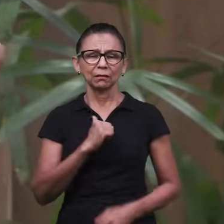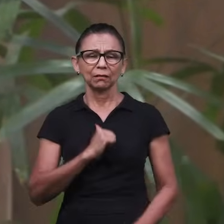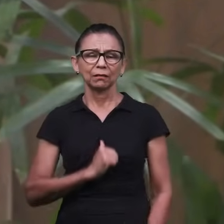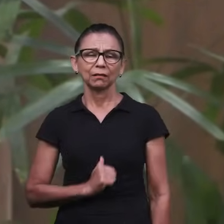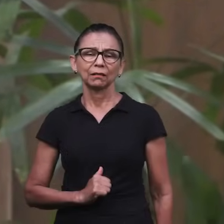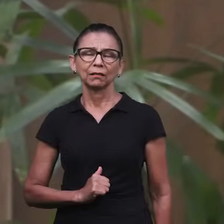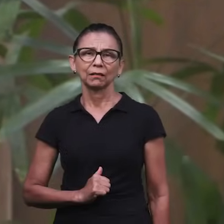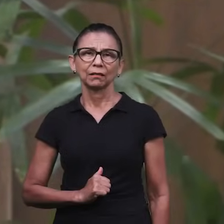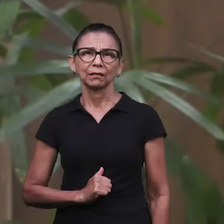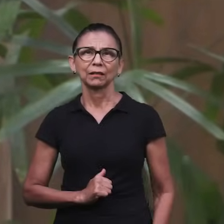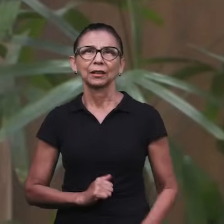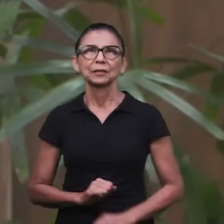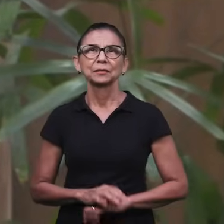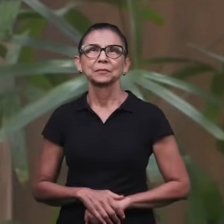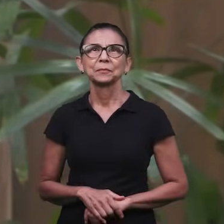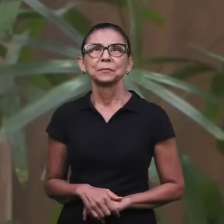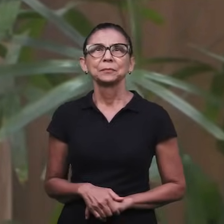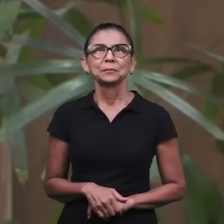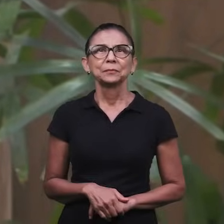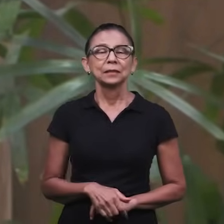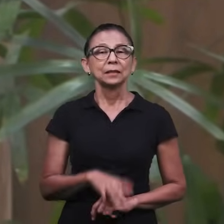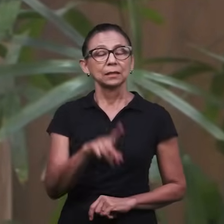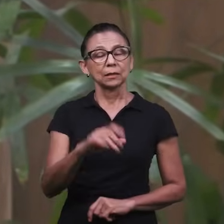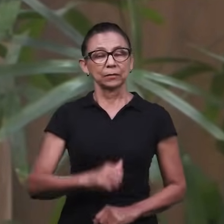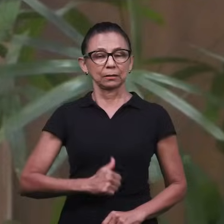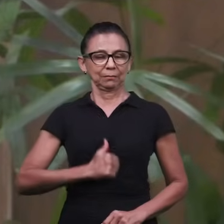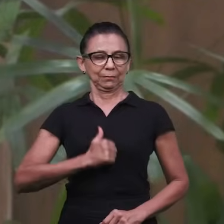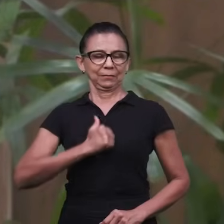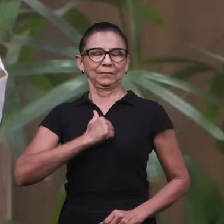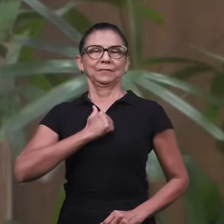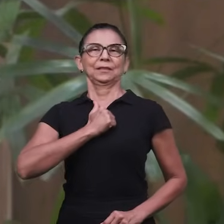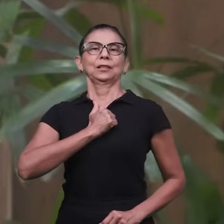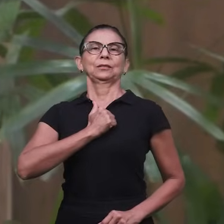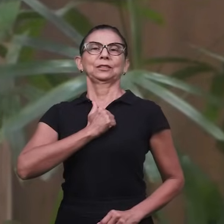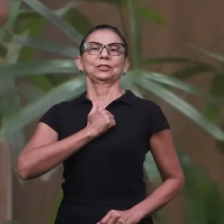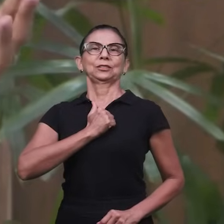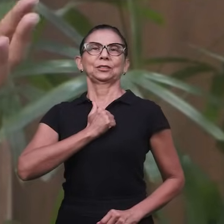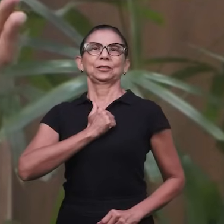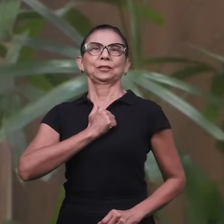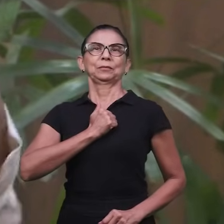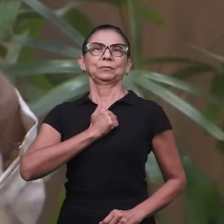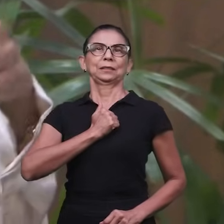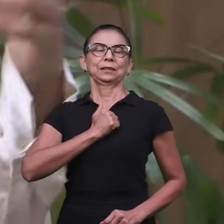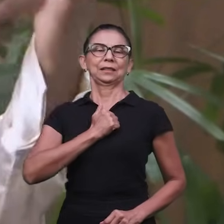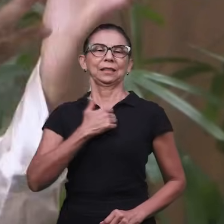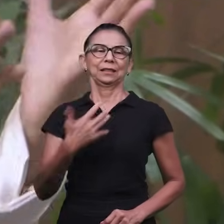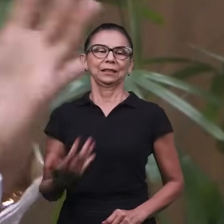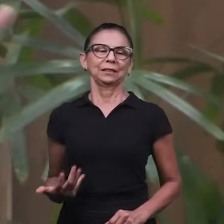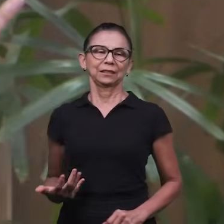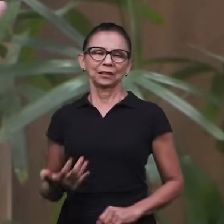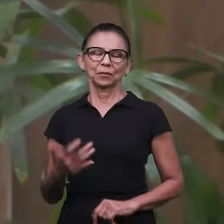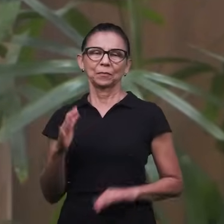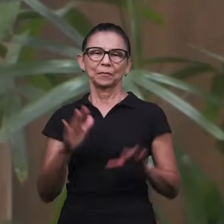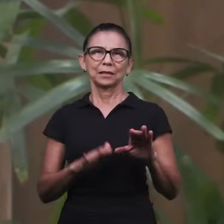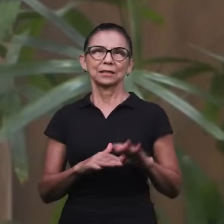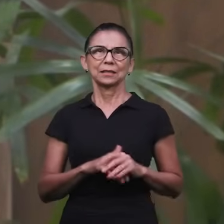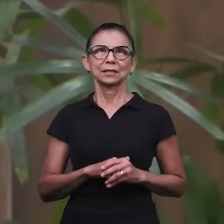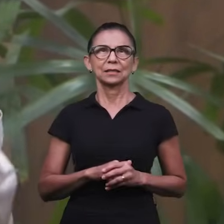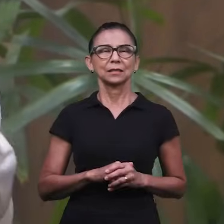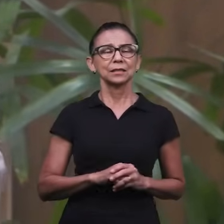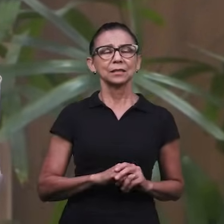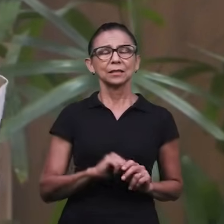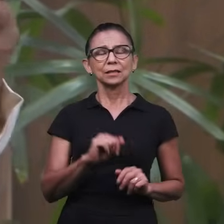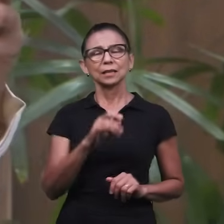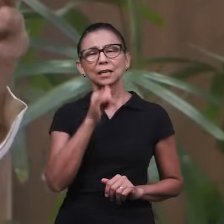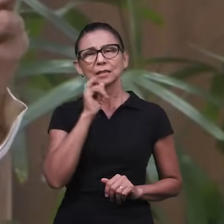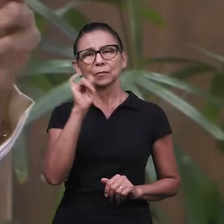autoestima? Quanto que você gosta de você, mas isso entra em você. A pessoa não gosta muito dela pela imagem que vê no espelho, não é para ele,